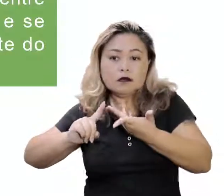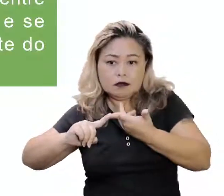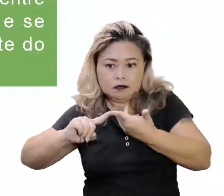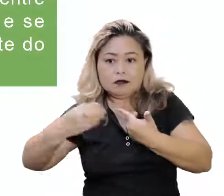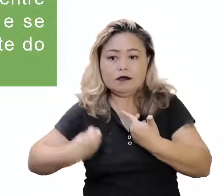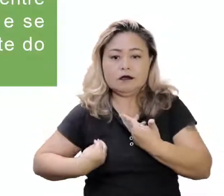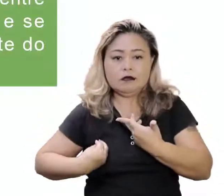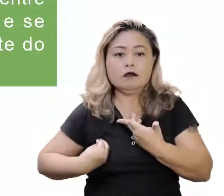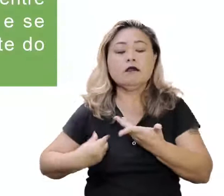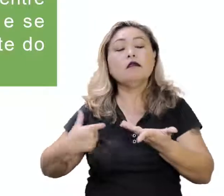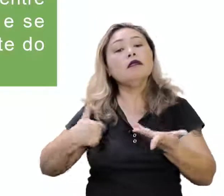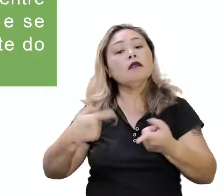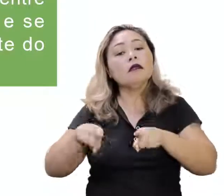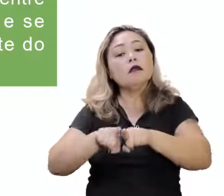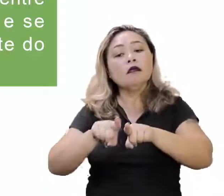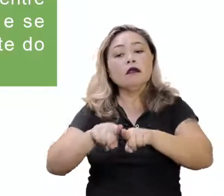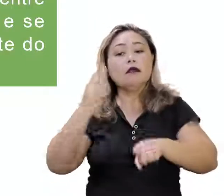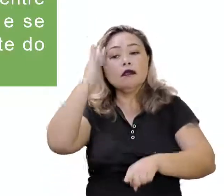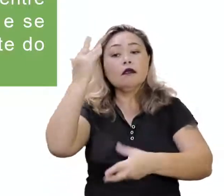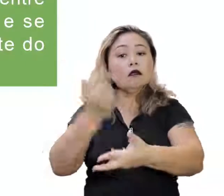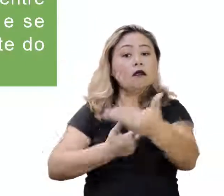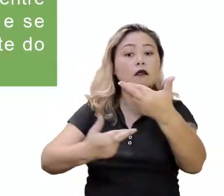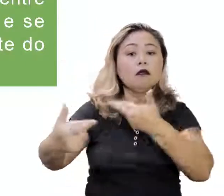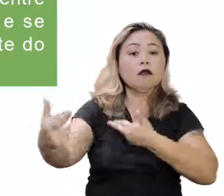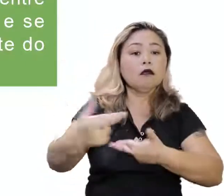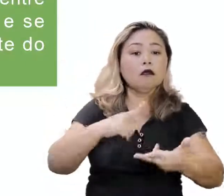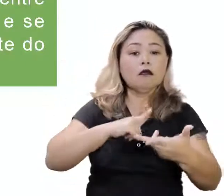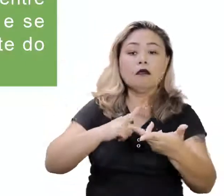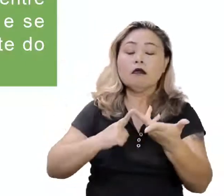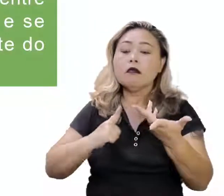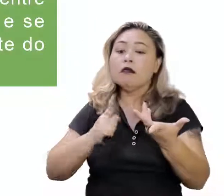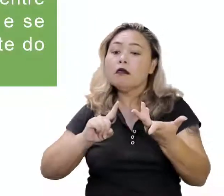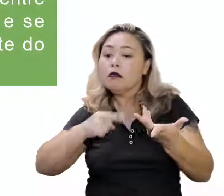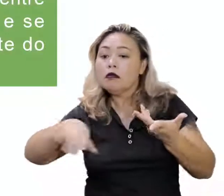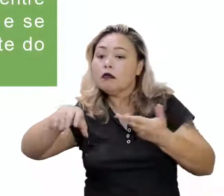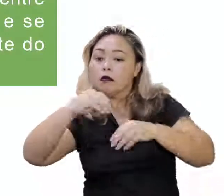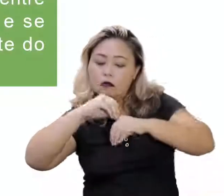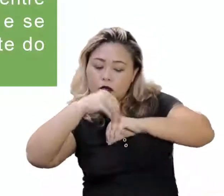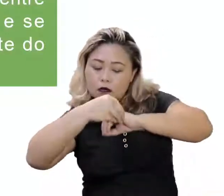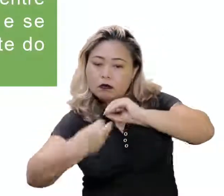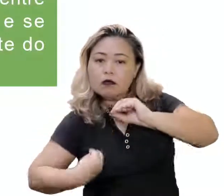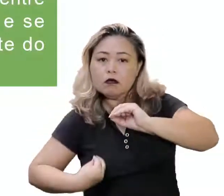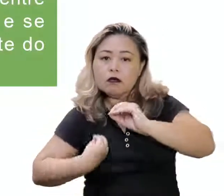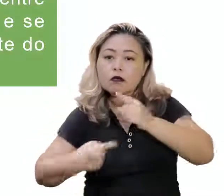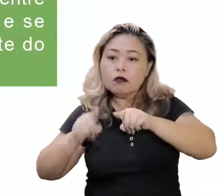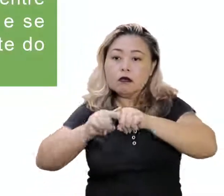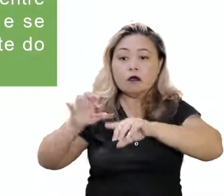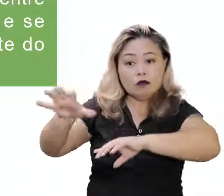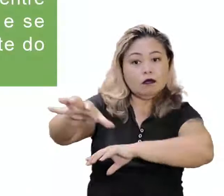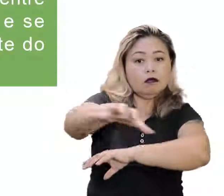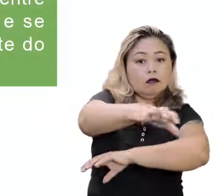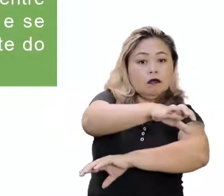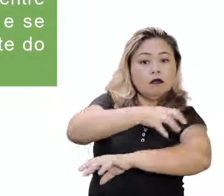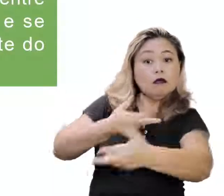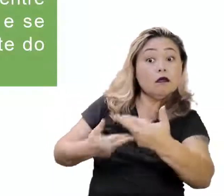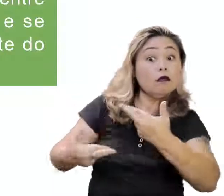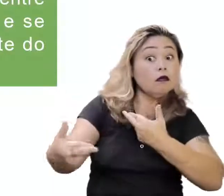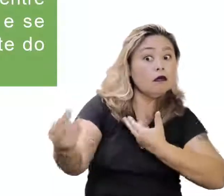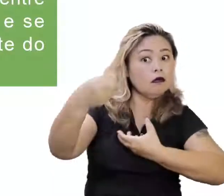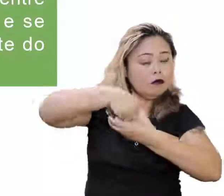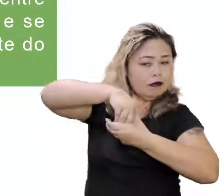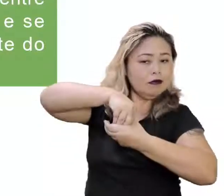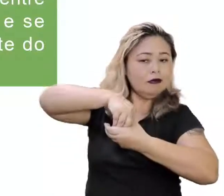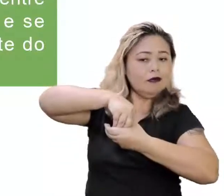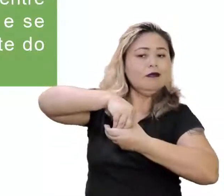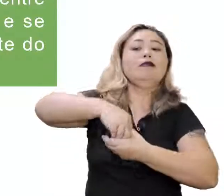entender as relações ocorridas entre os seres vivos e o ambiente, e se perceber como parte integrante do meio. Claro, nós estamos